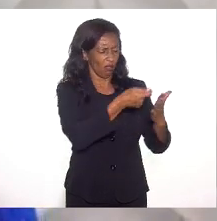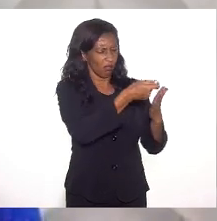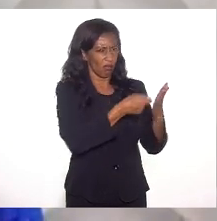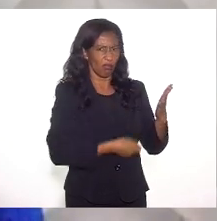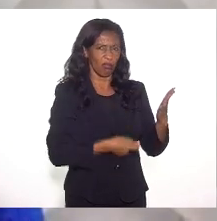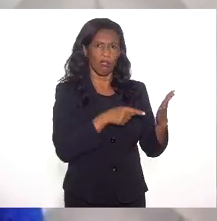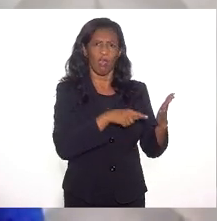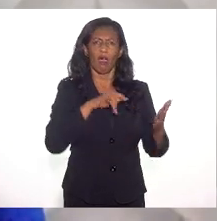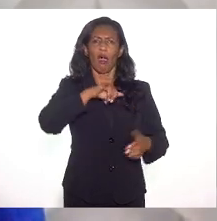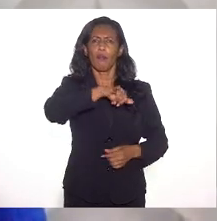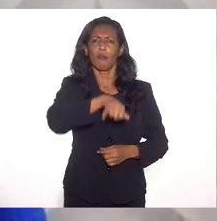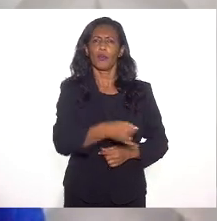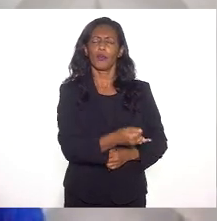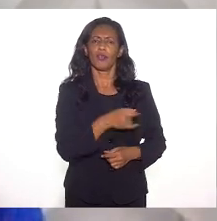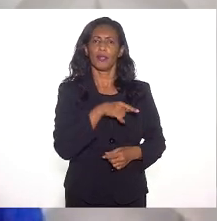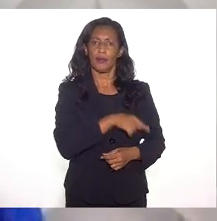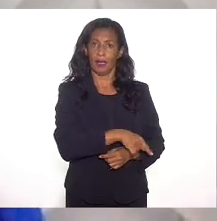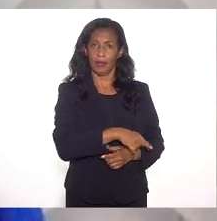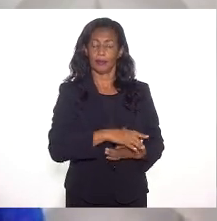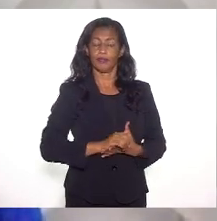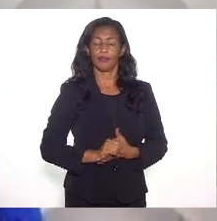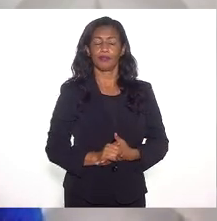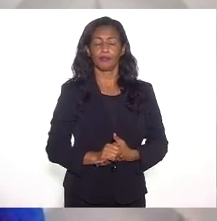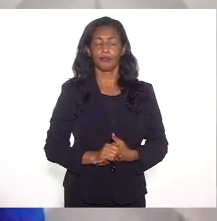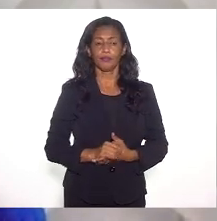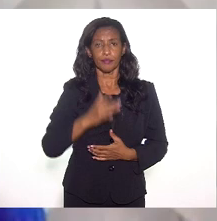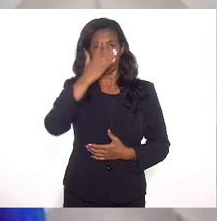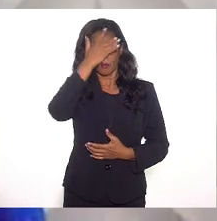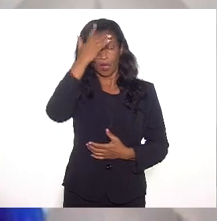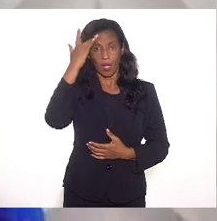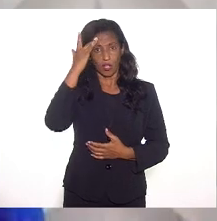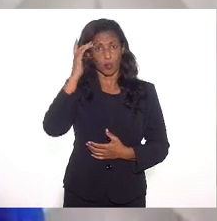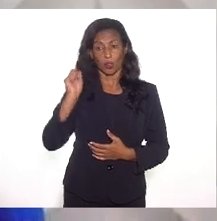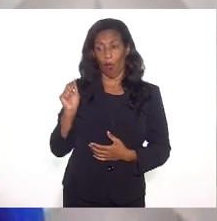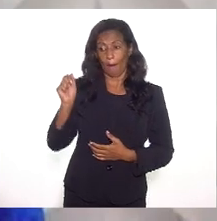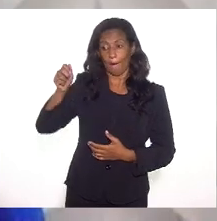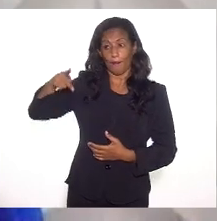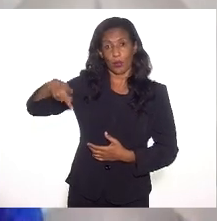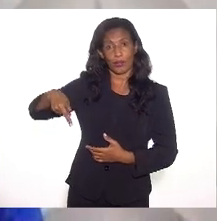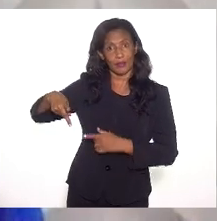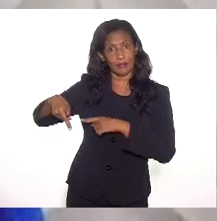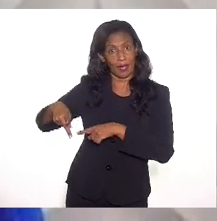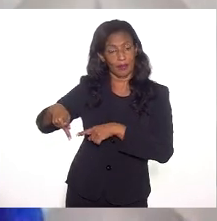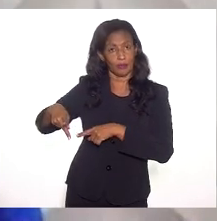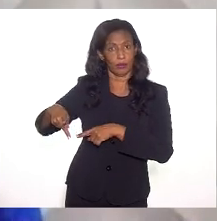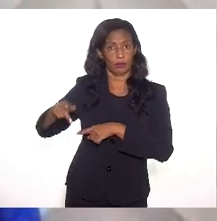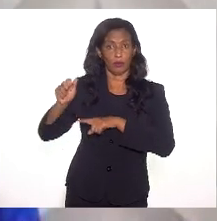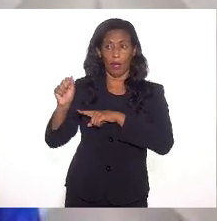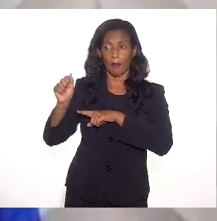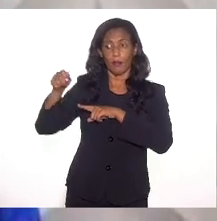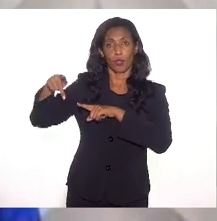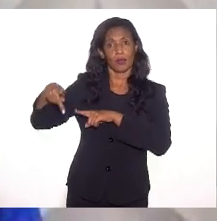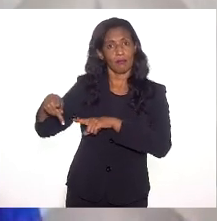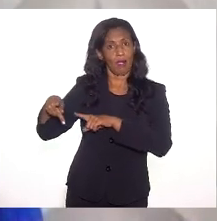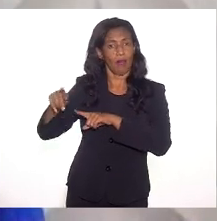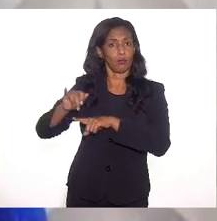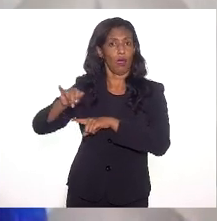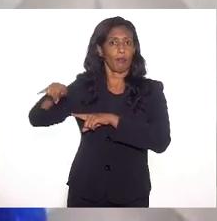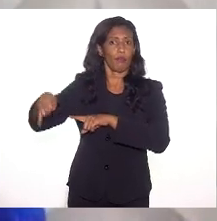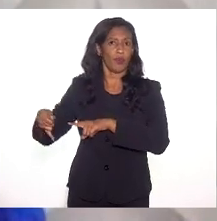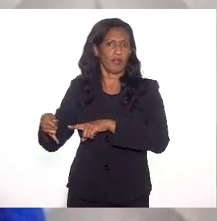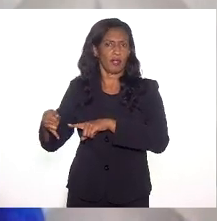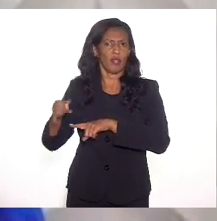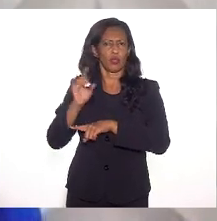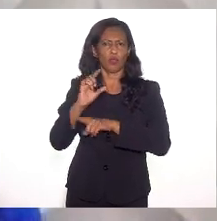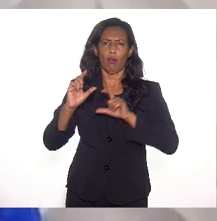é aproveitar exatamente aqueles que foram aposentados, e eu acho que a gente só tem que ter uma cláusula de